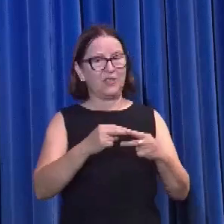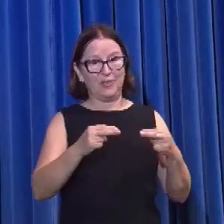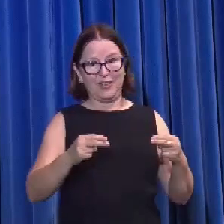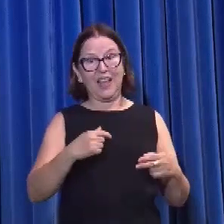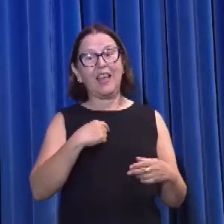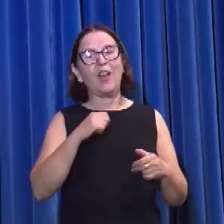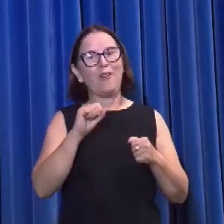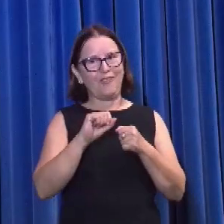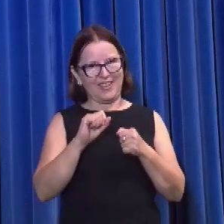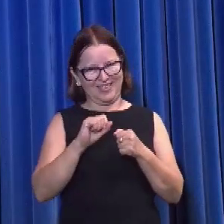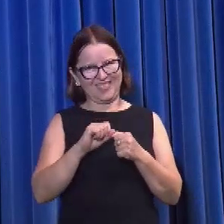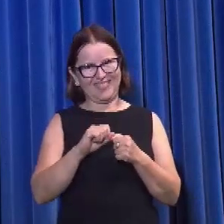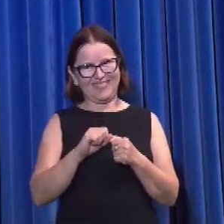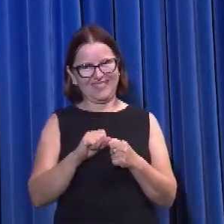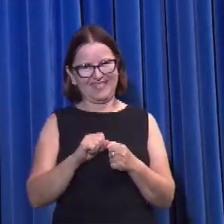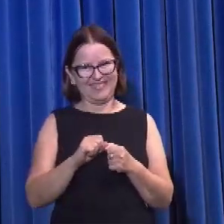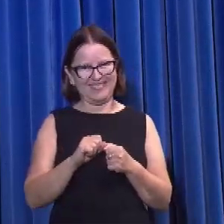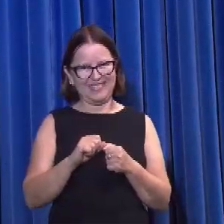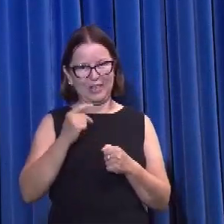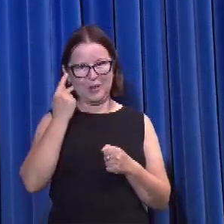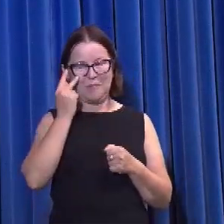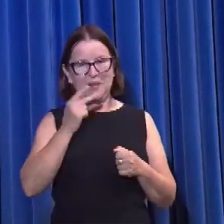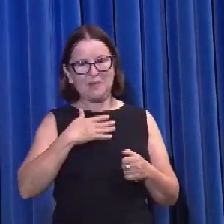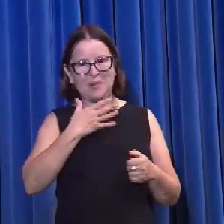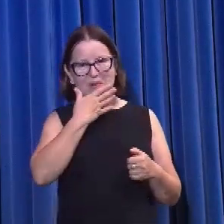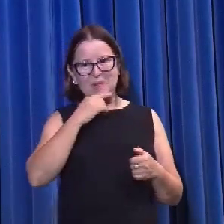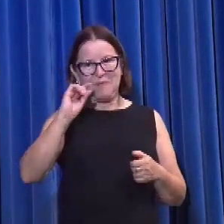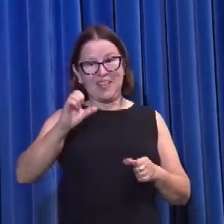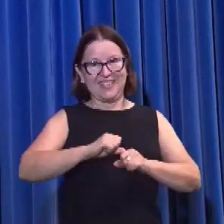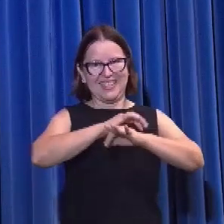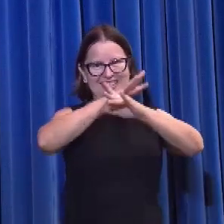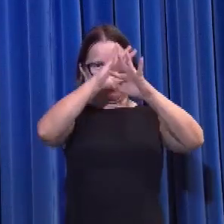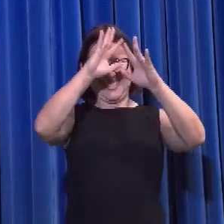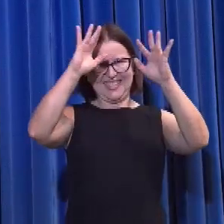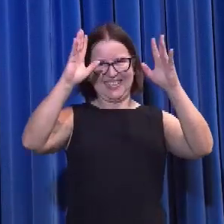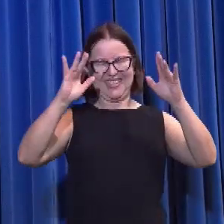farei, para que o meu Pai seja glorificado.